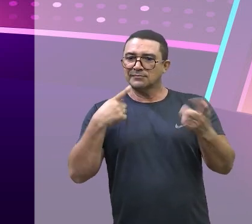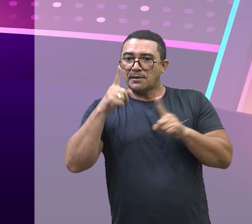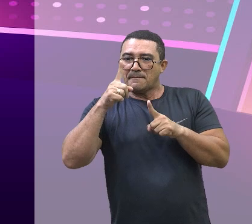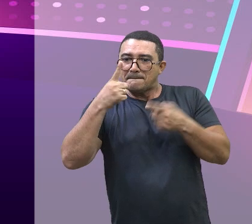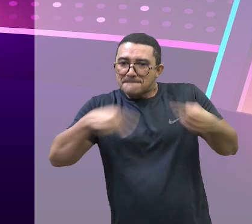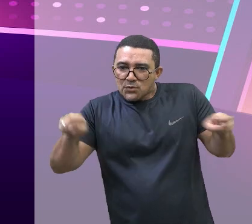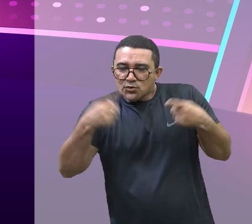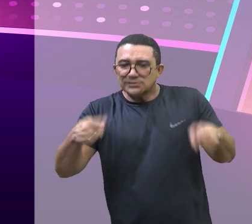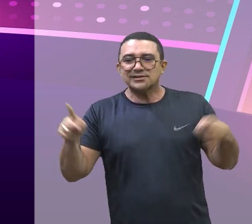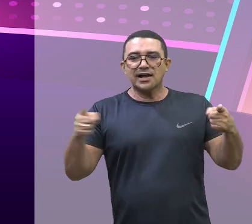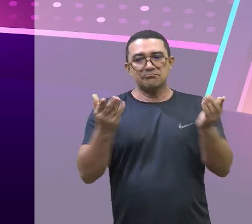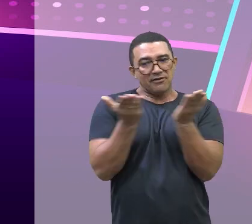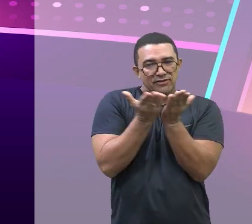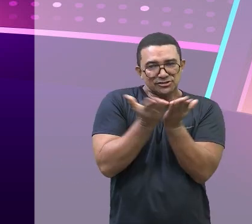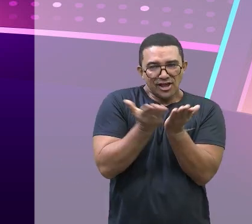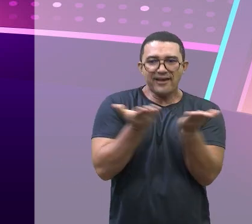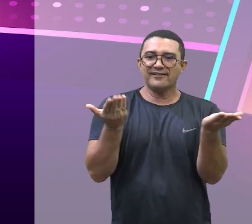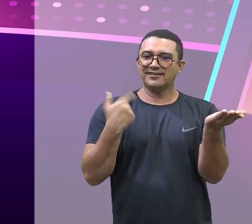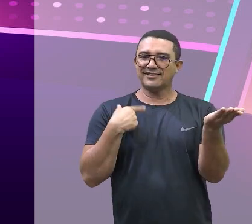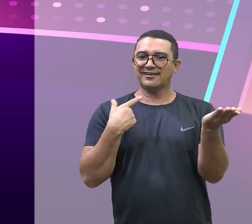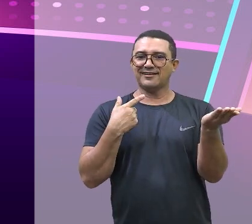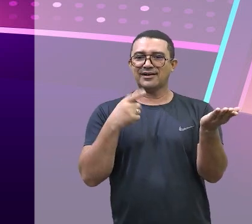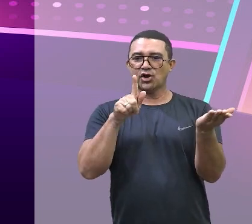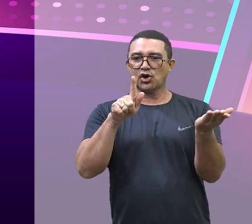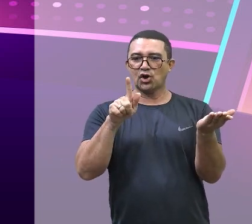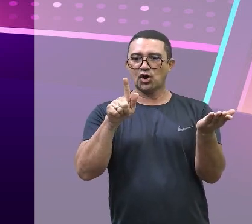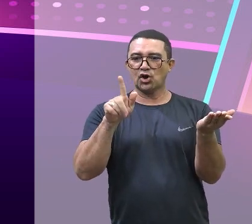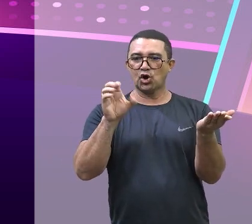a música gospel, certo?